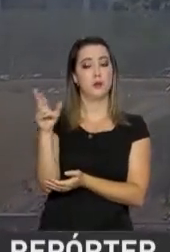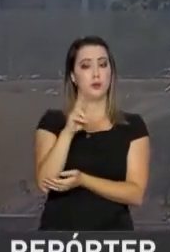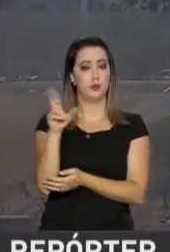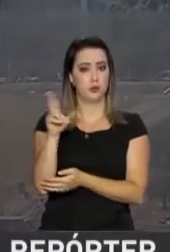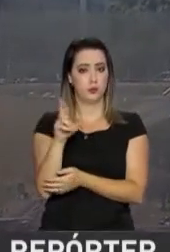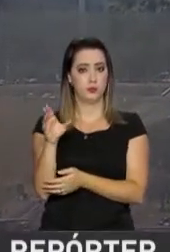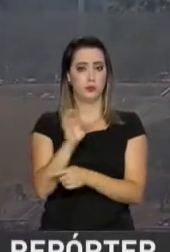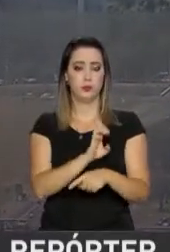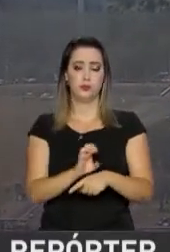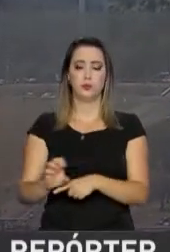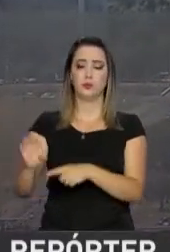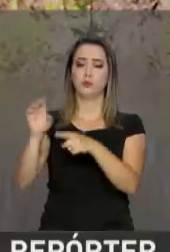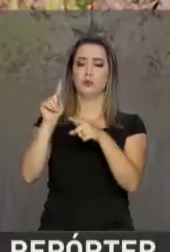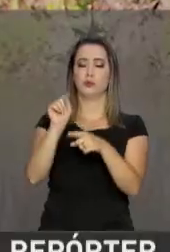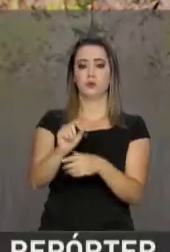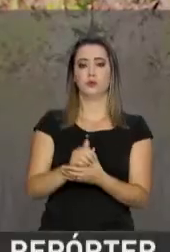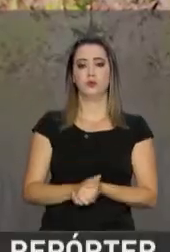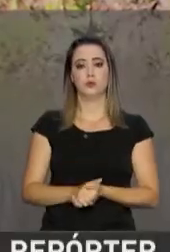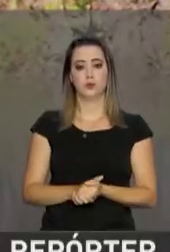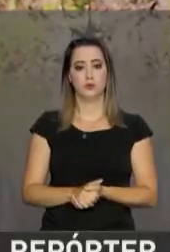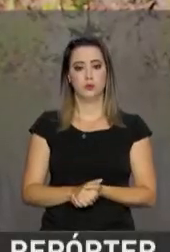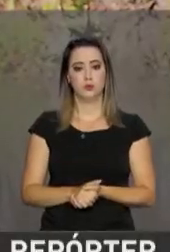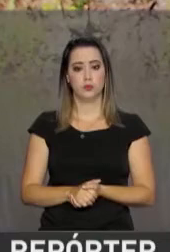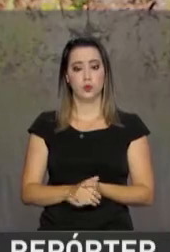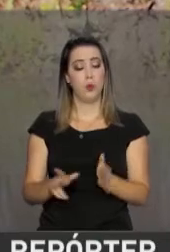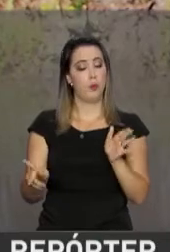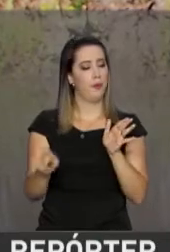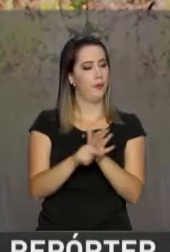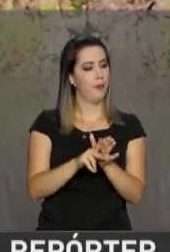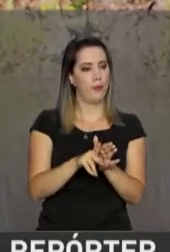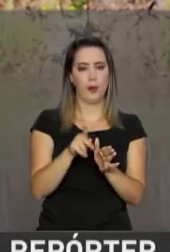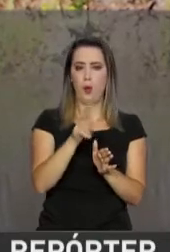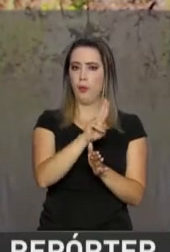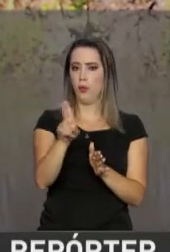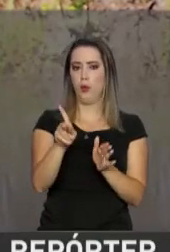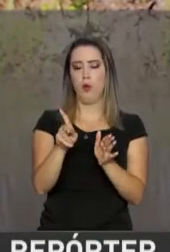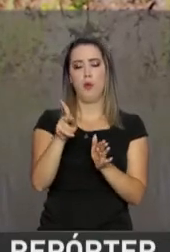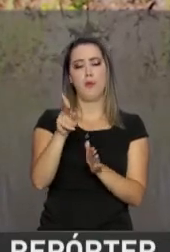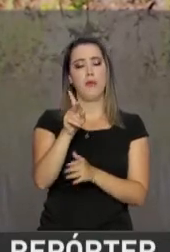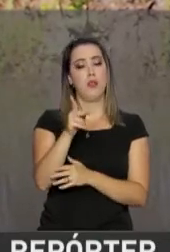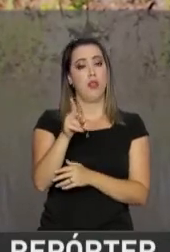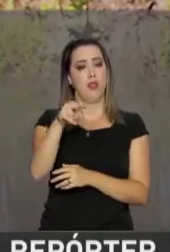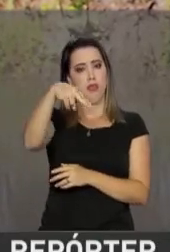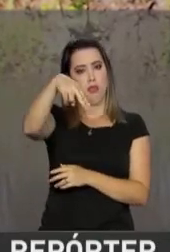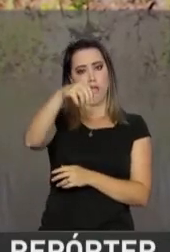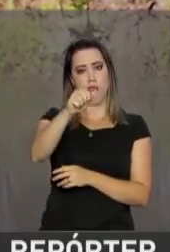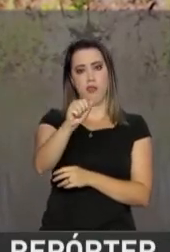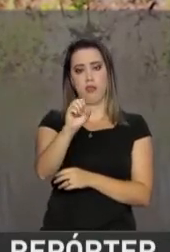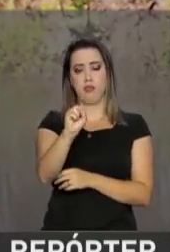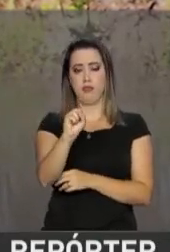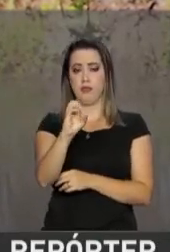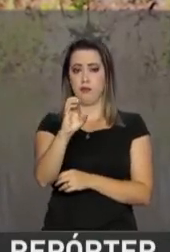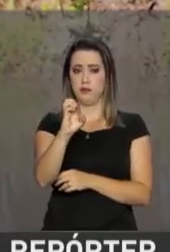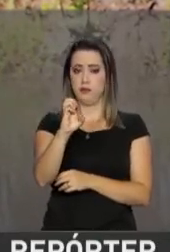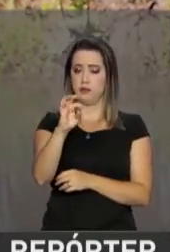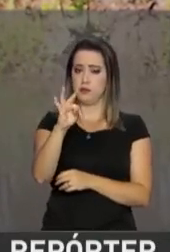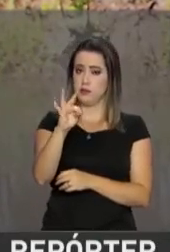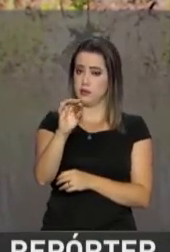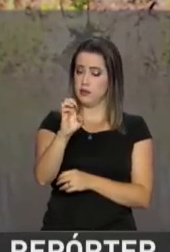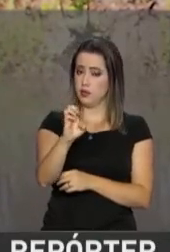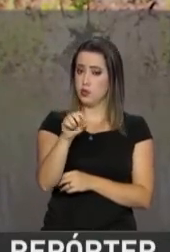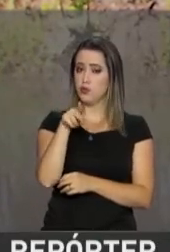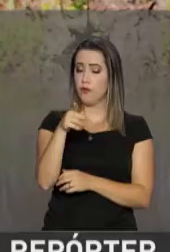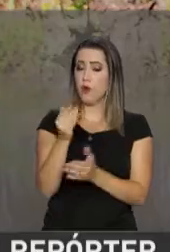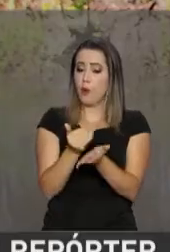em 2017 o próprio nome diz não aceite a origem na origem das águas é principalmente aquino